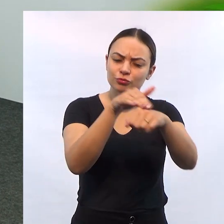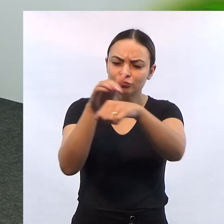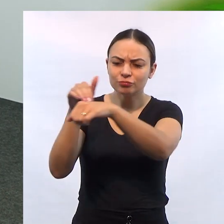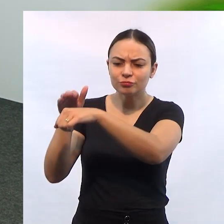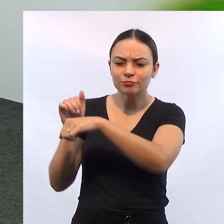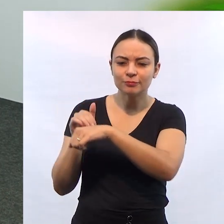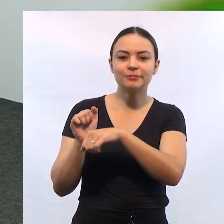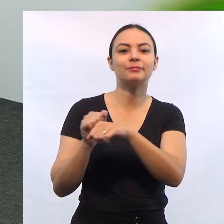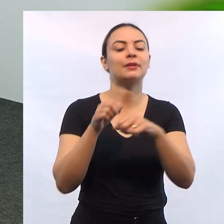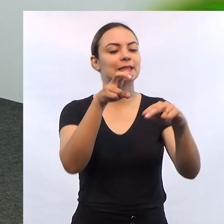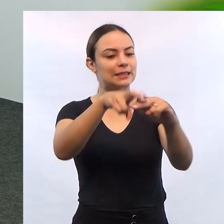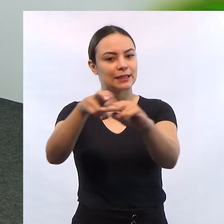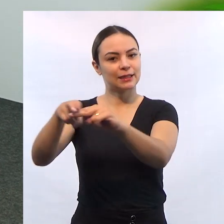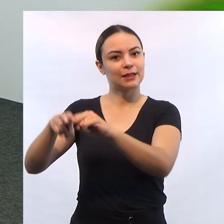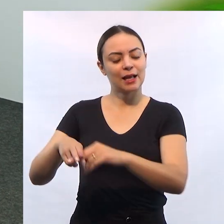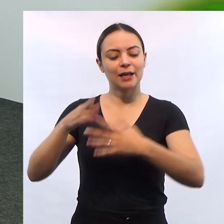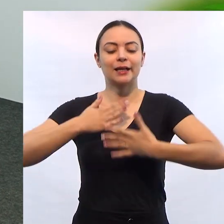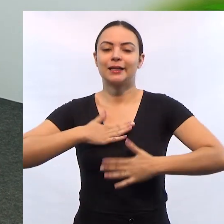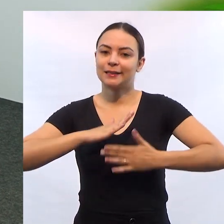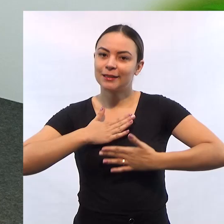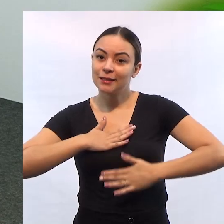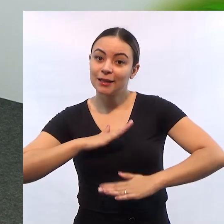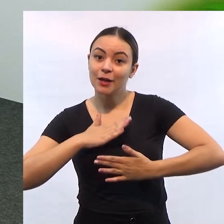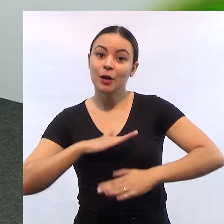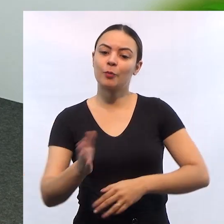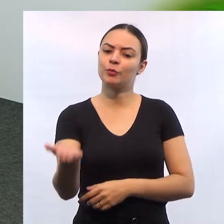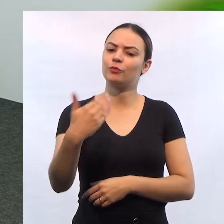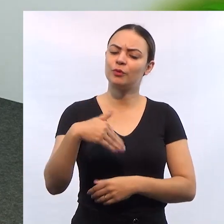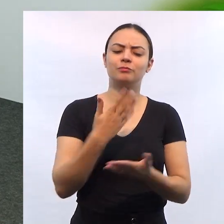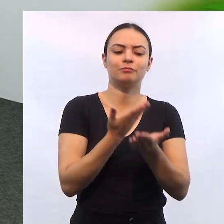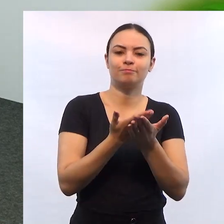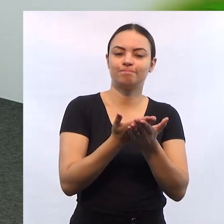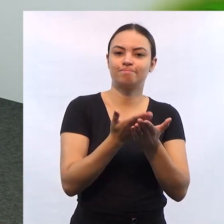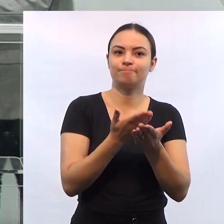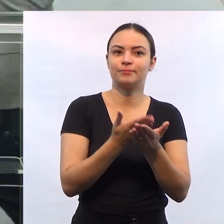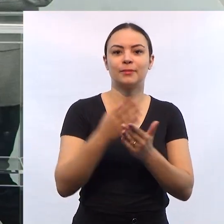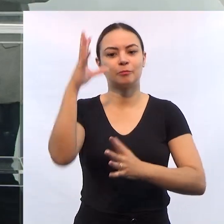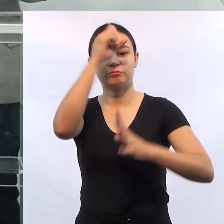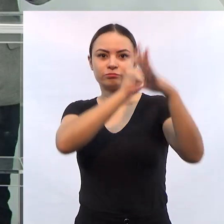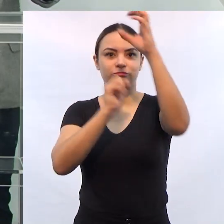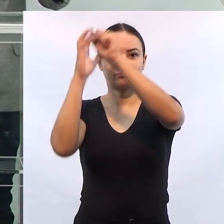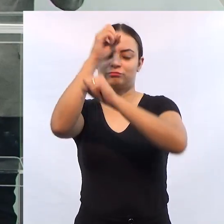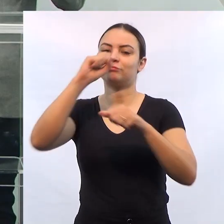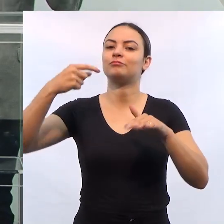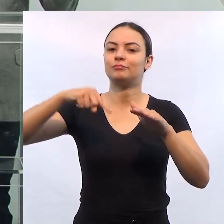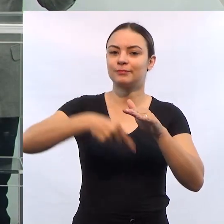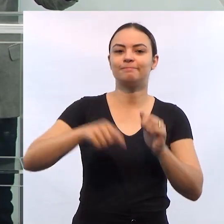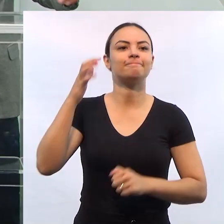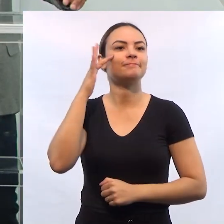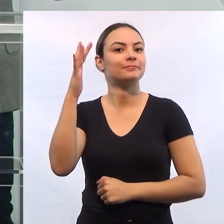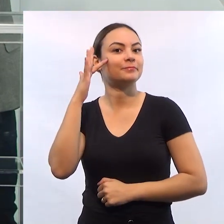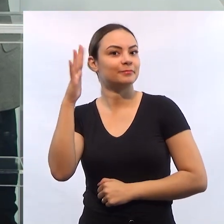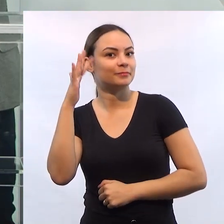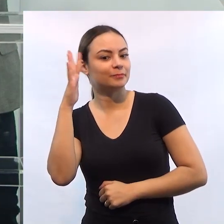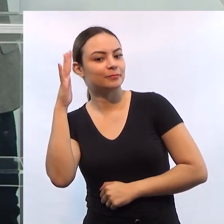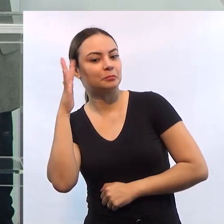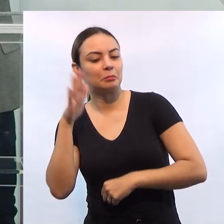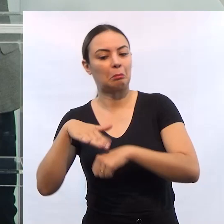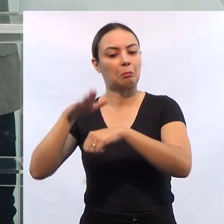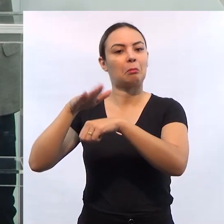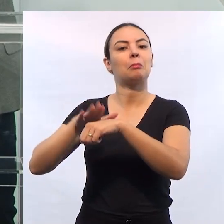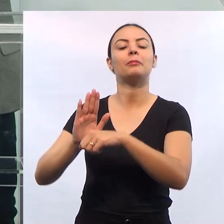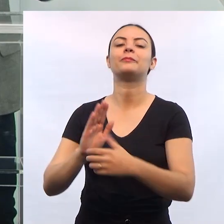à metade da disciplina para o final. E nós vamos falar muita coisa aqui, ainda tem teorias aí para a gente estudar da